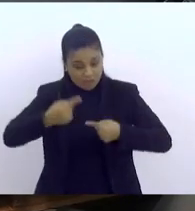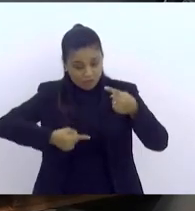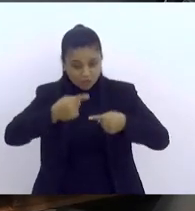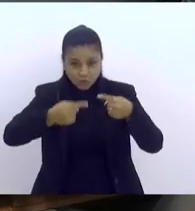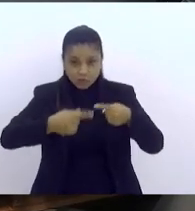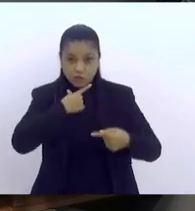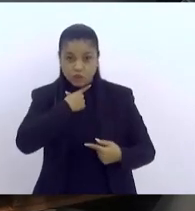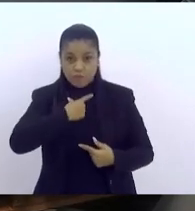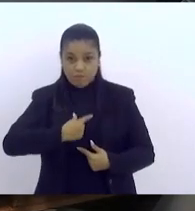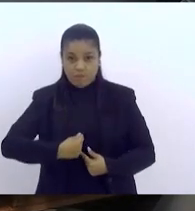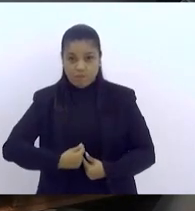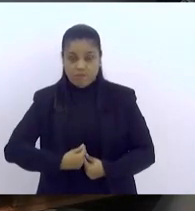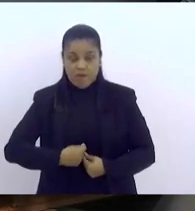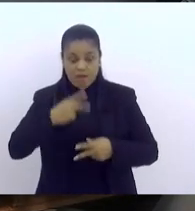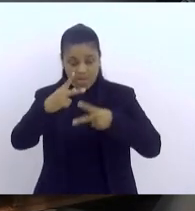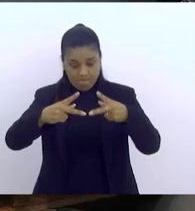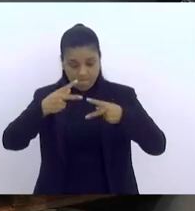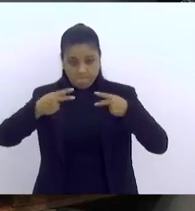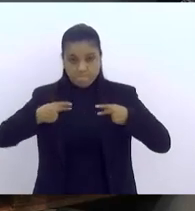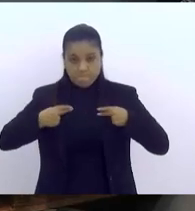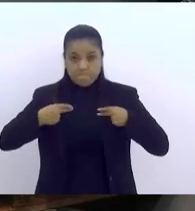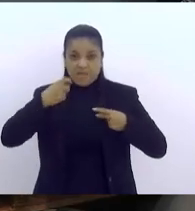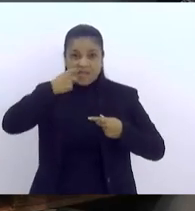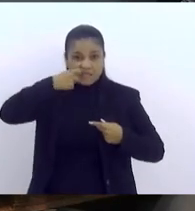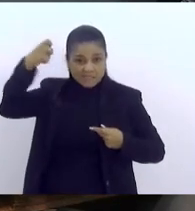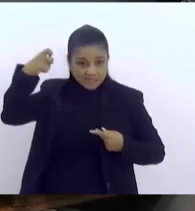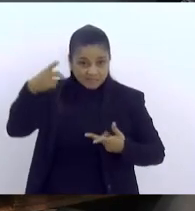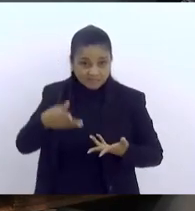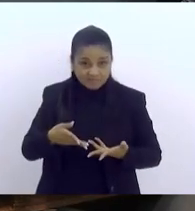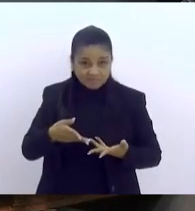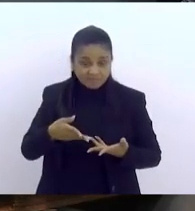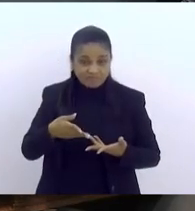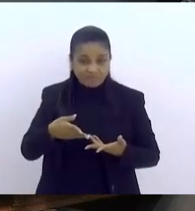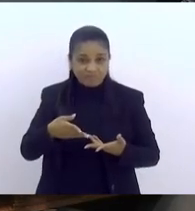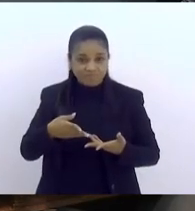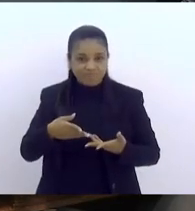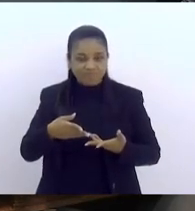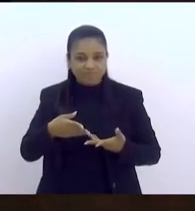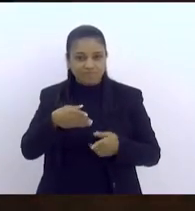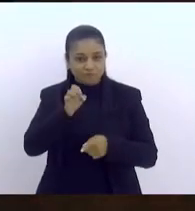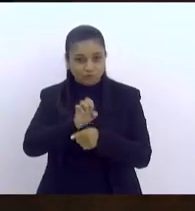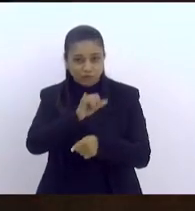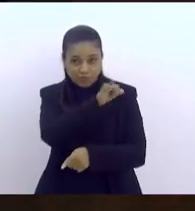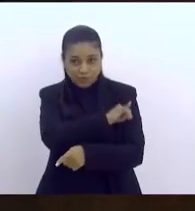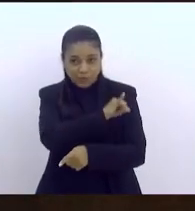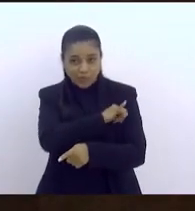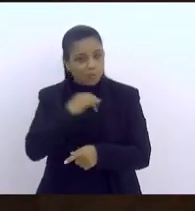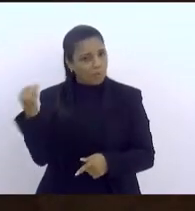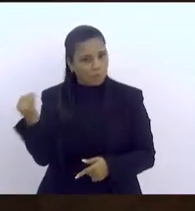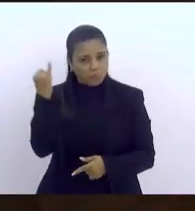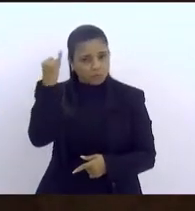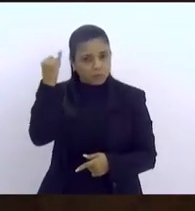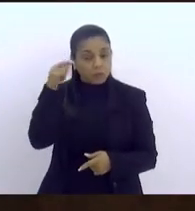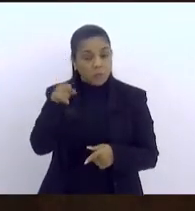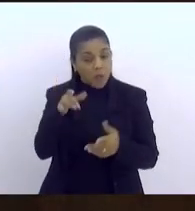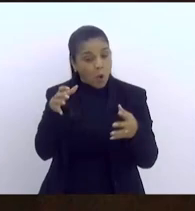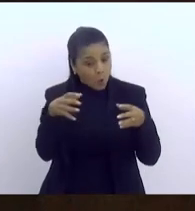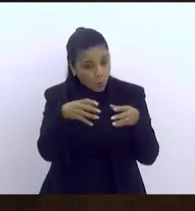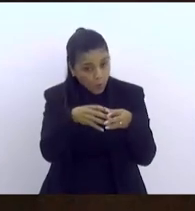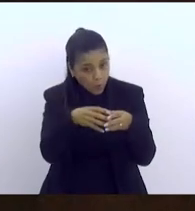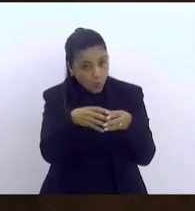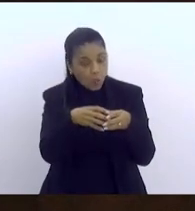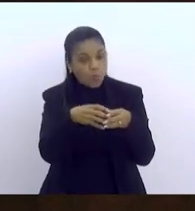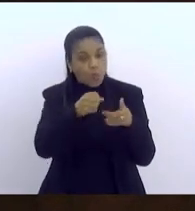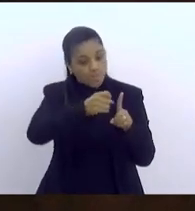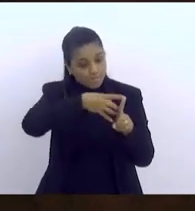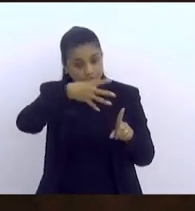do Estado, que é a medalha Tiradentes, para um grupo que, sim, apoiou tanto que